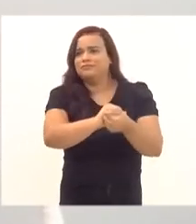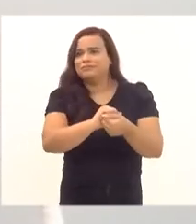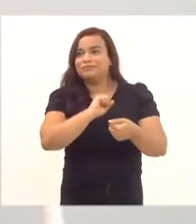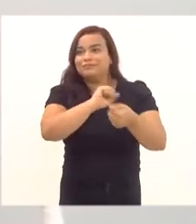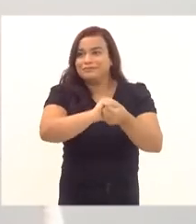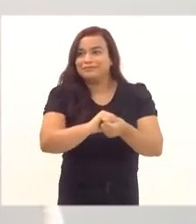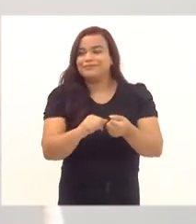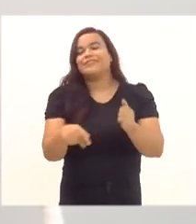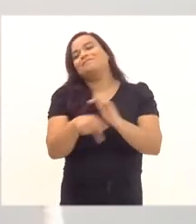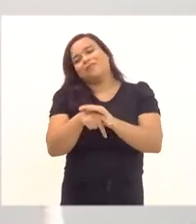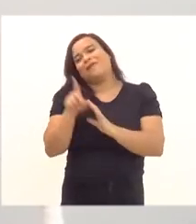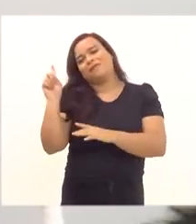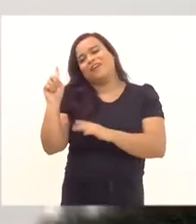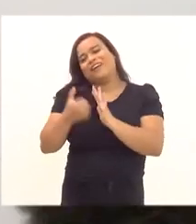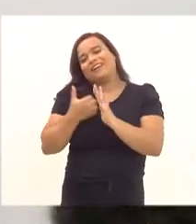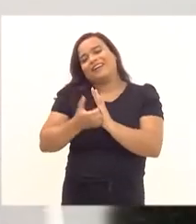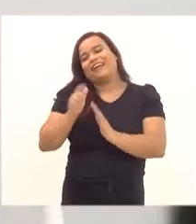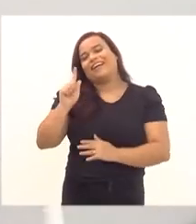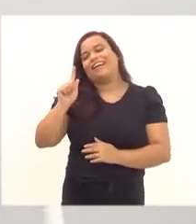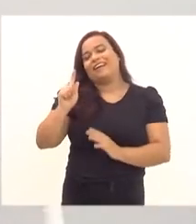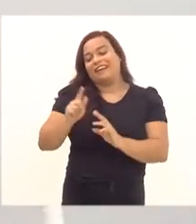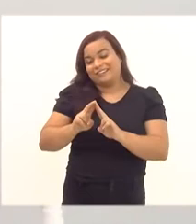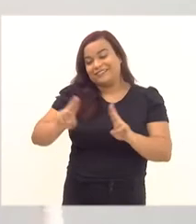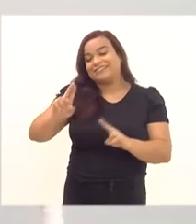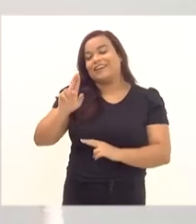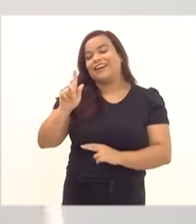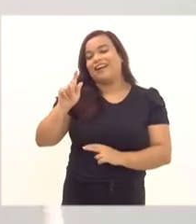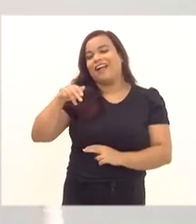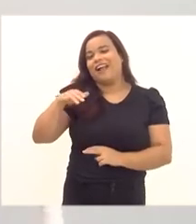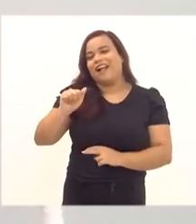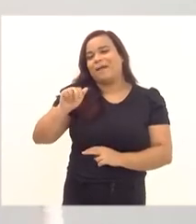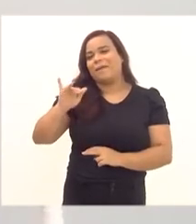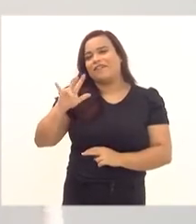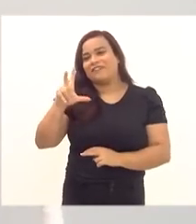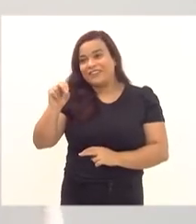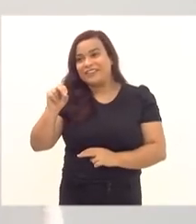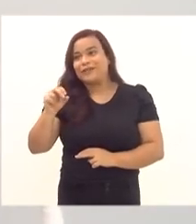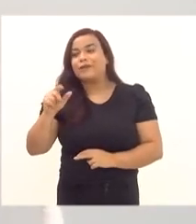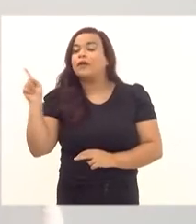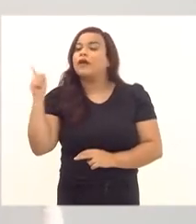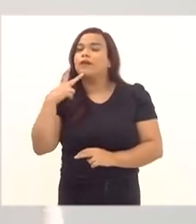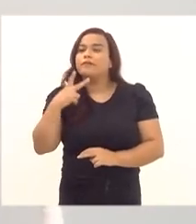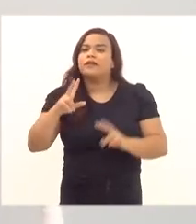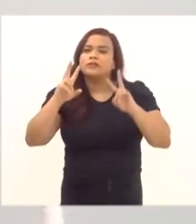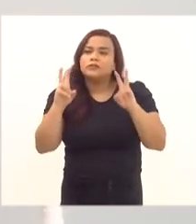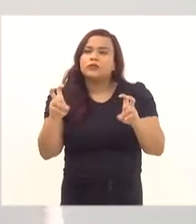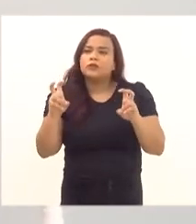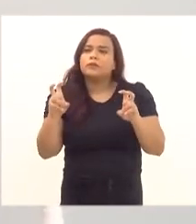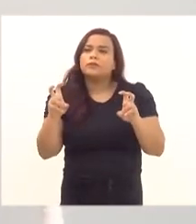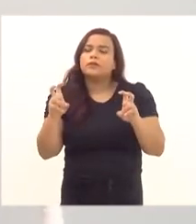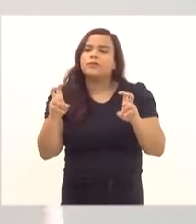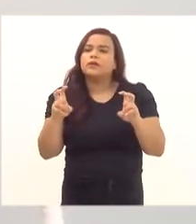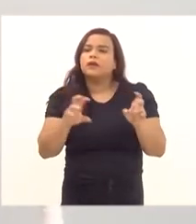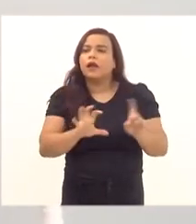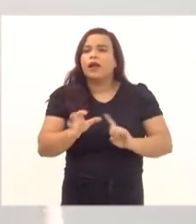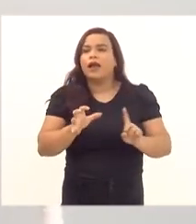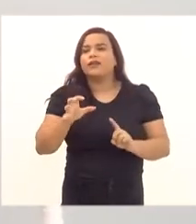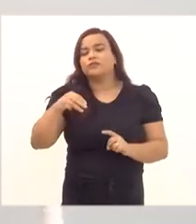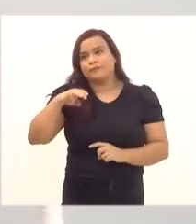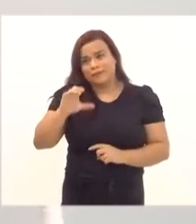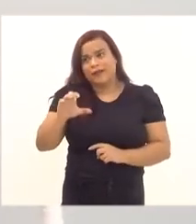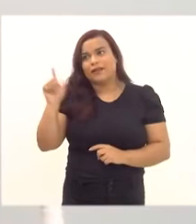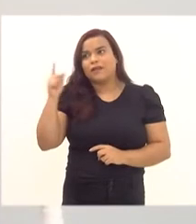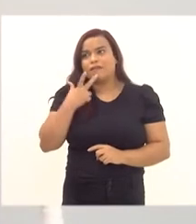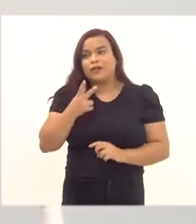onde Helena Theodoro participava E aí ela fazendo essa narrativa trabalhar de manhã que eu lembrei também o Guilherme falou do raquete